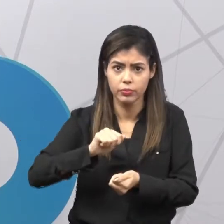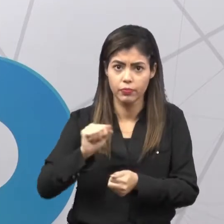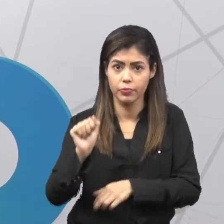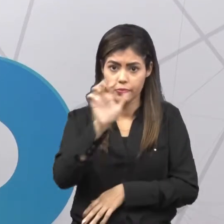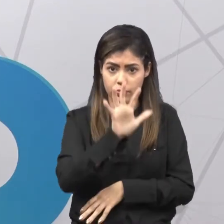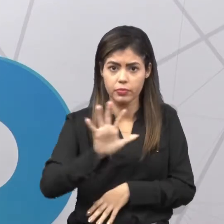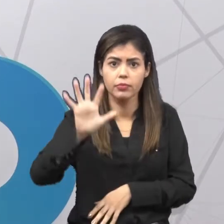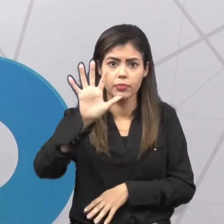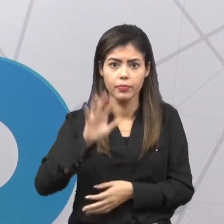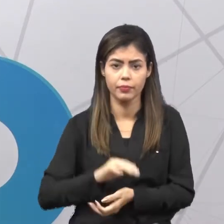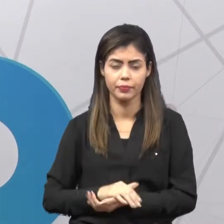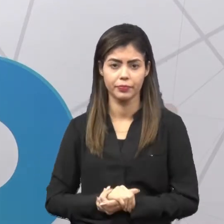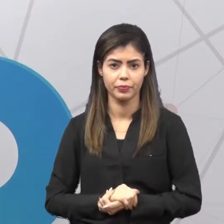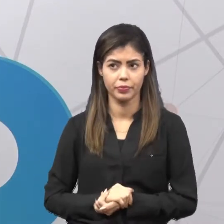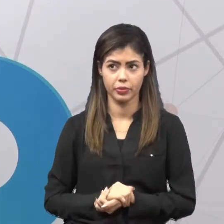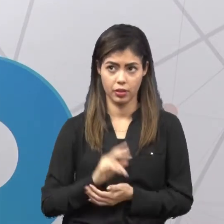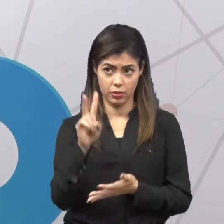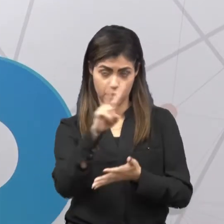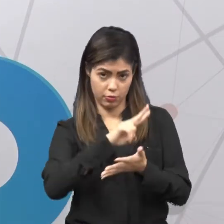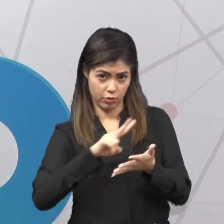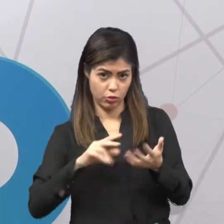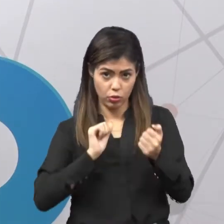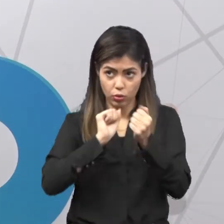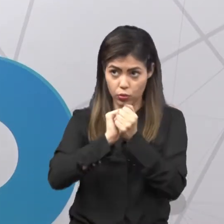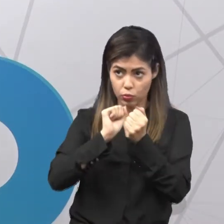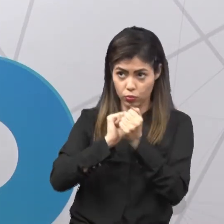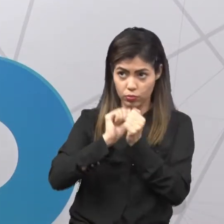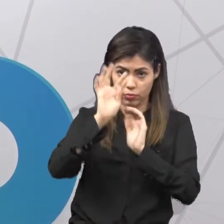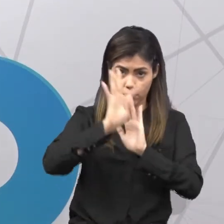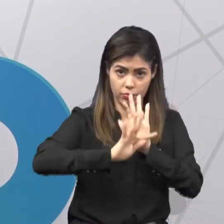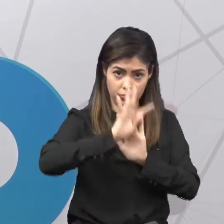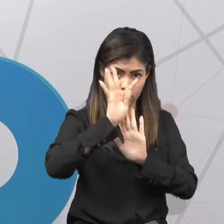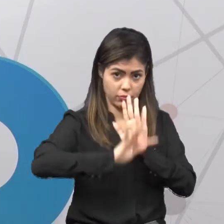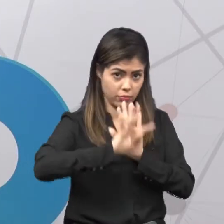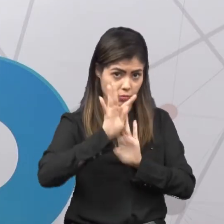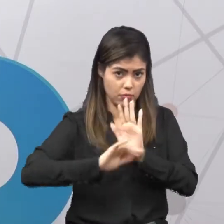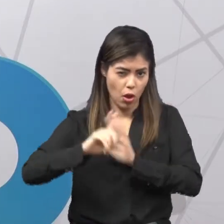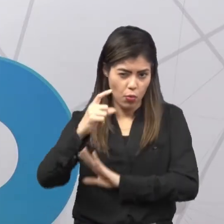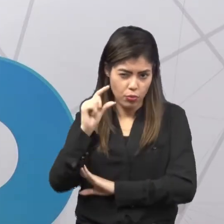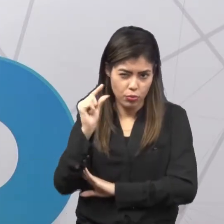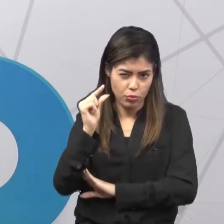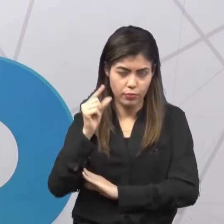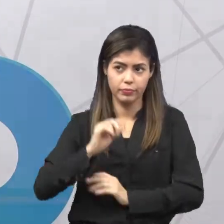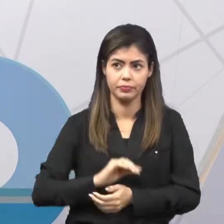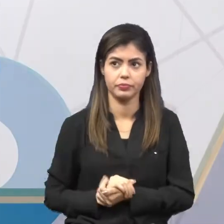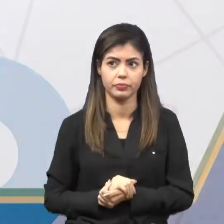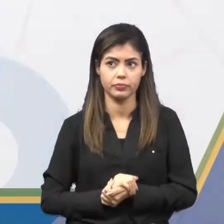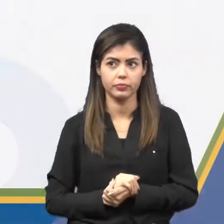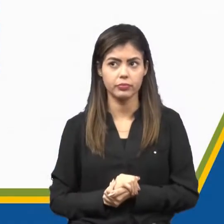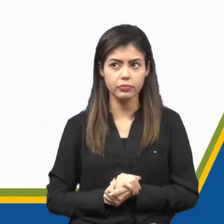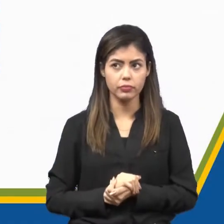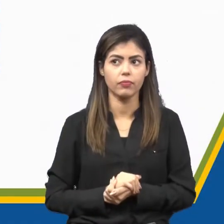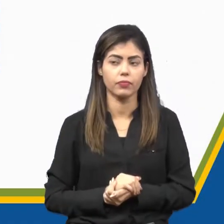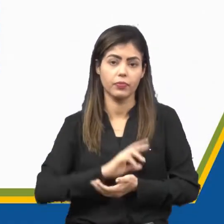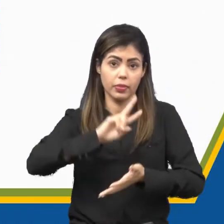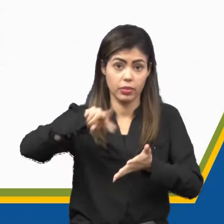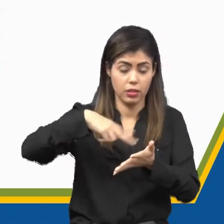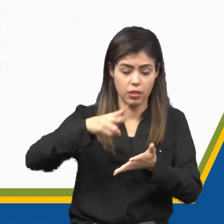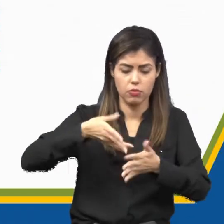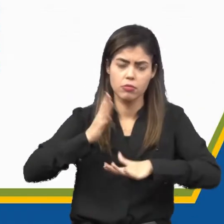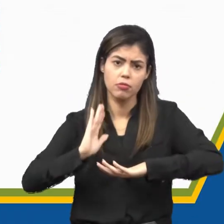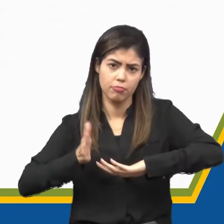ok? E aí nós vamos ler juntos uma pequena definição que diz o seguinte: